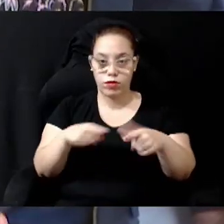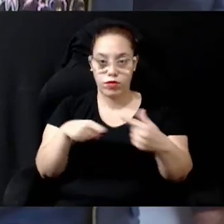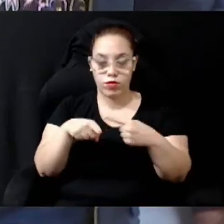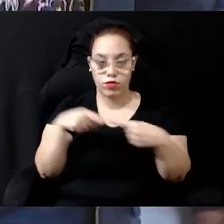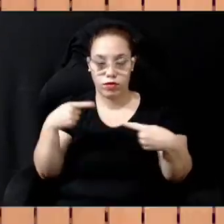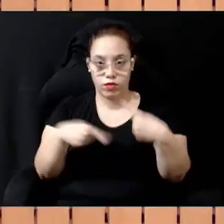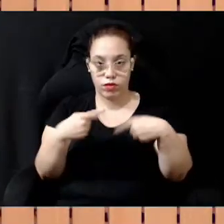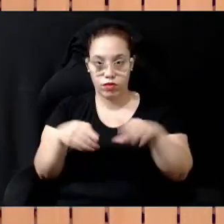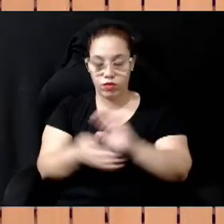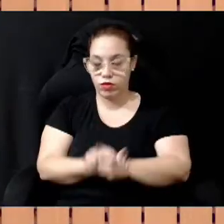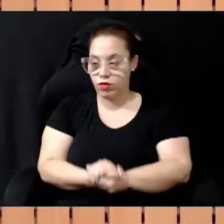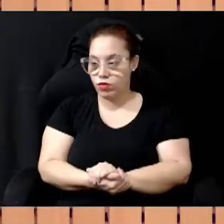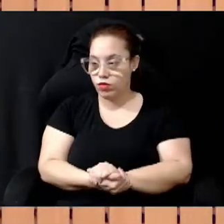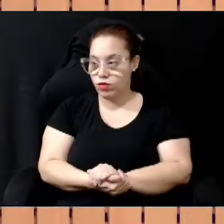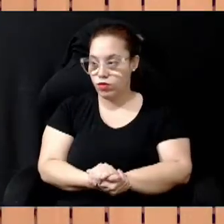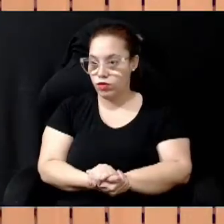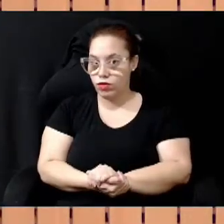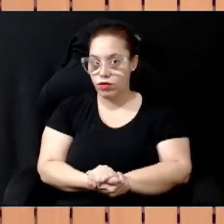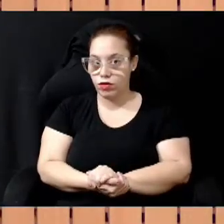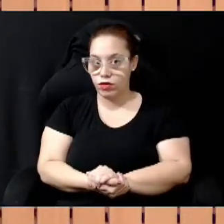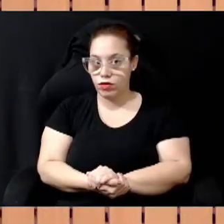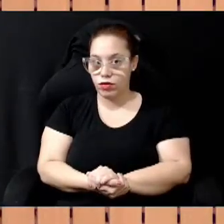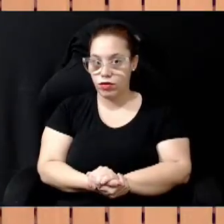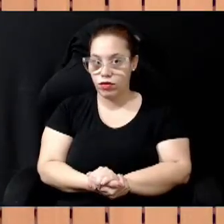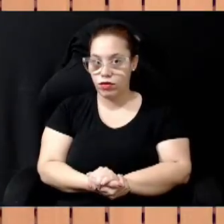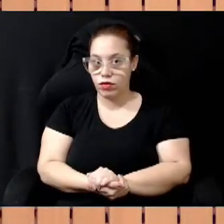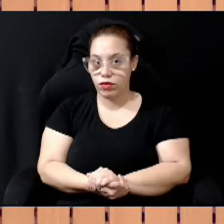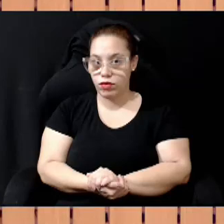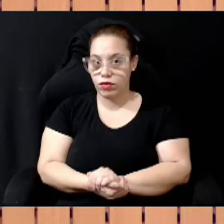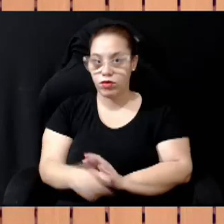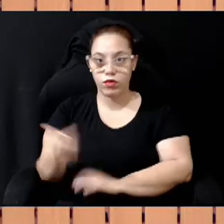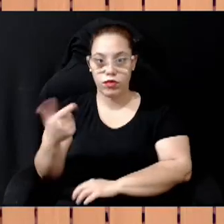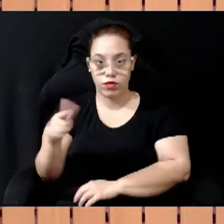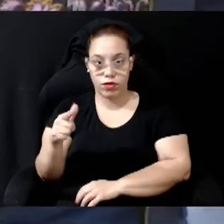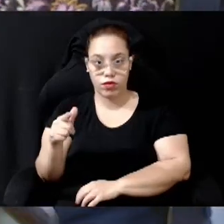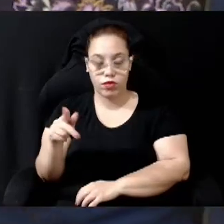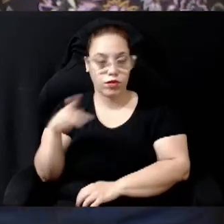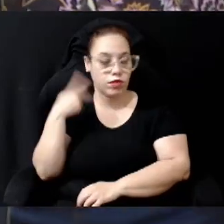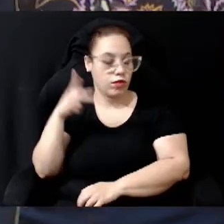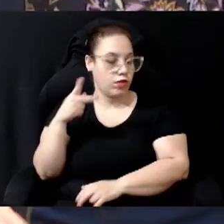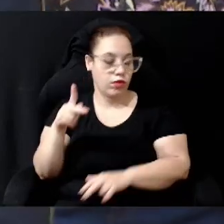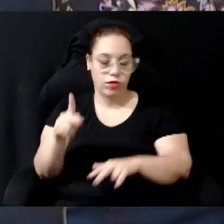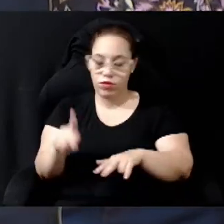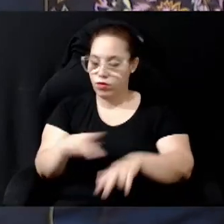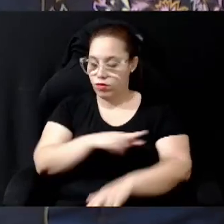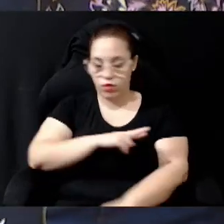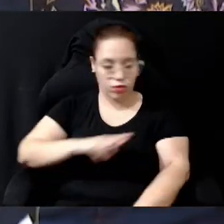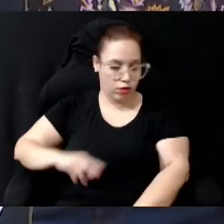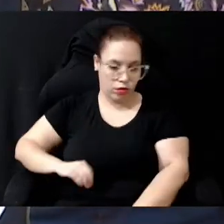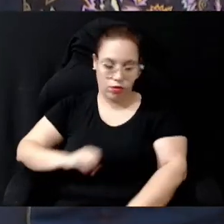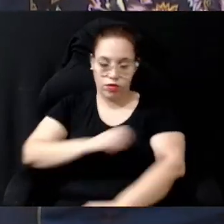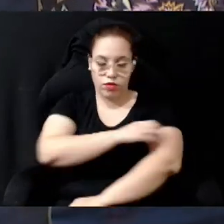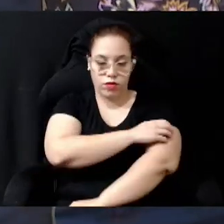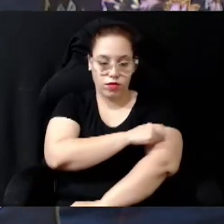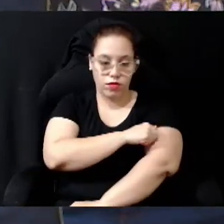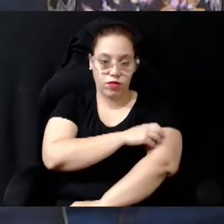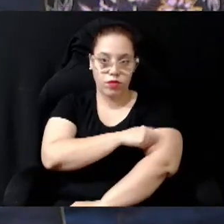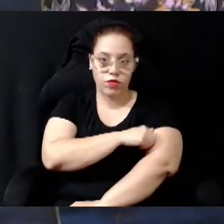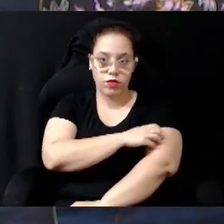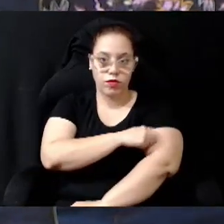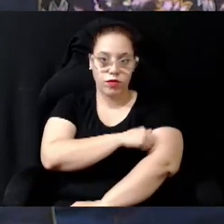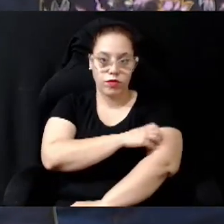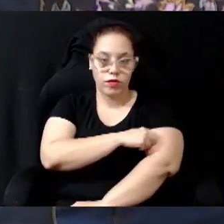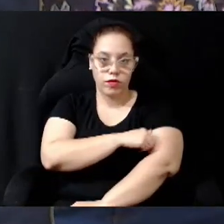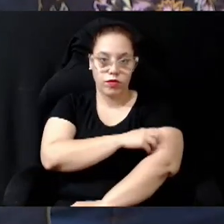para discutir. Fala com você depois, então. Não há vereador, senhor presidente. Não havendo vereador a discutir, a matéria vai